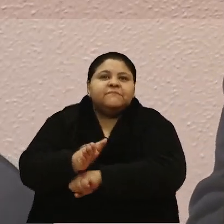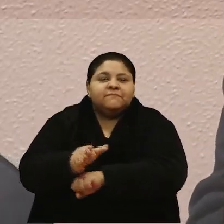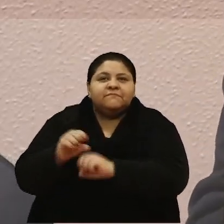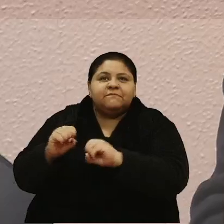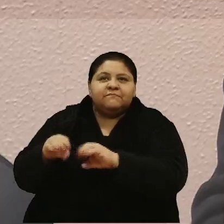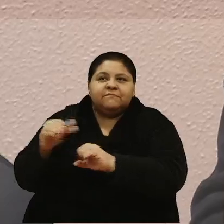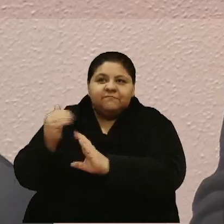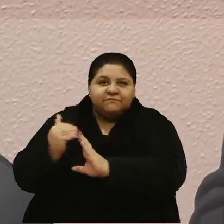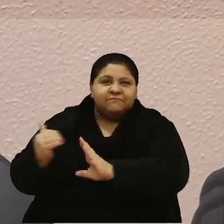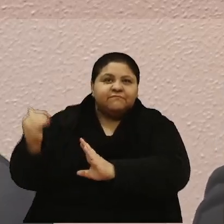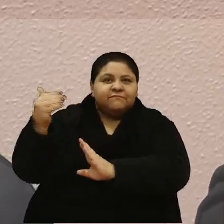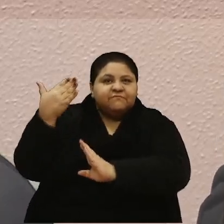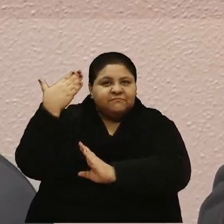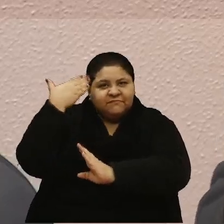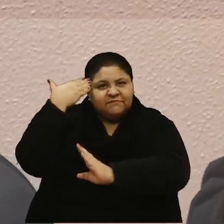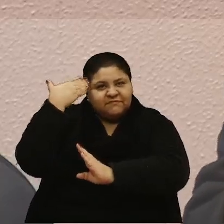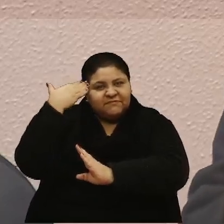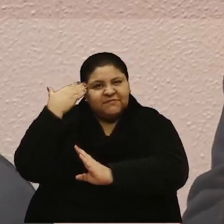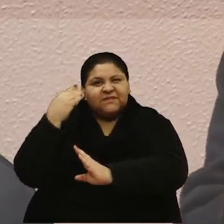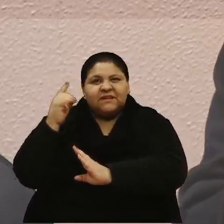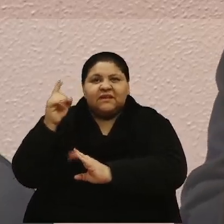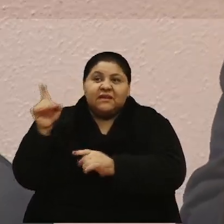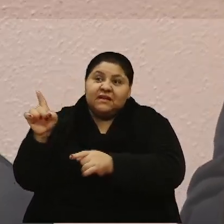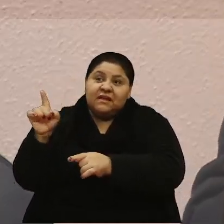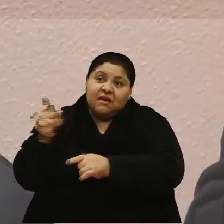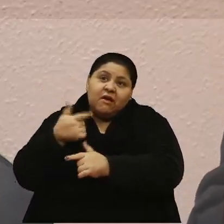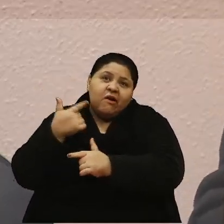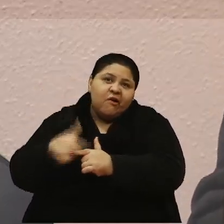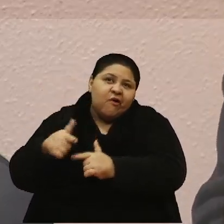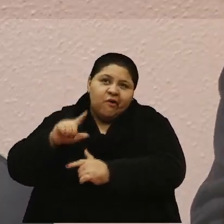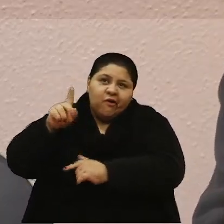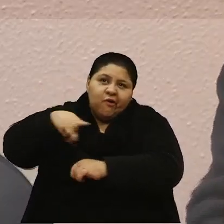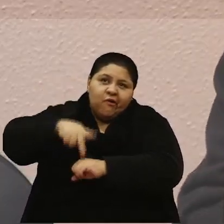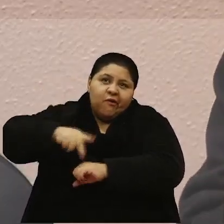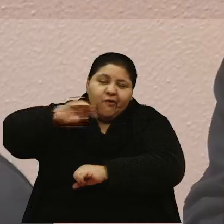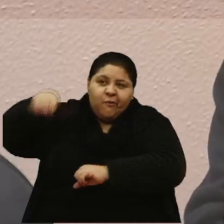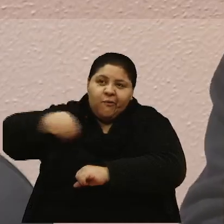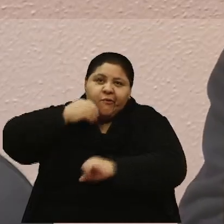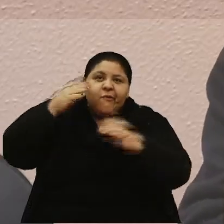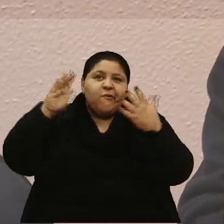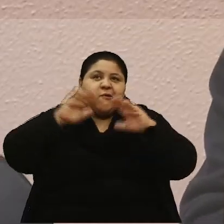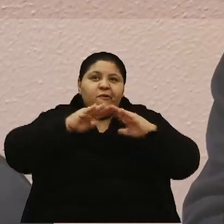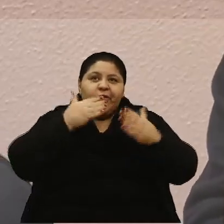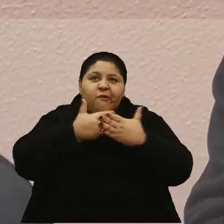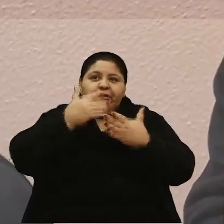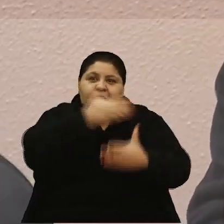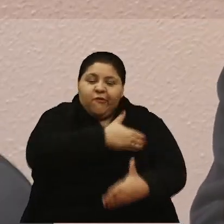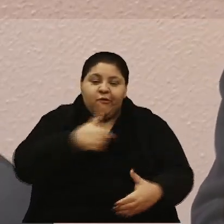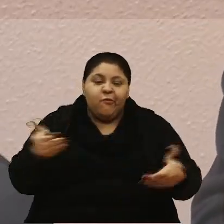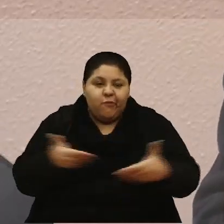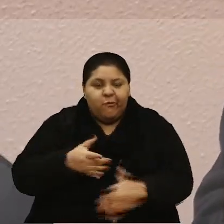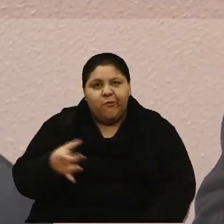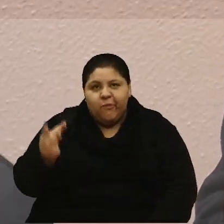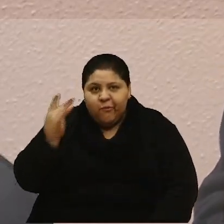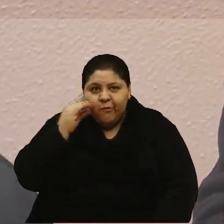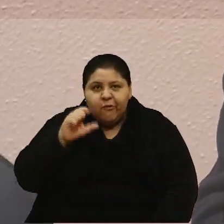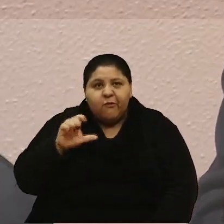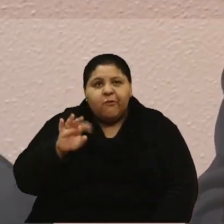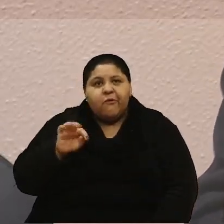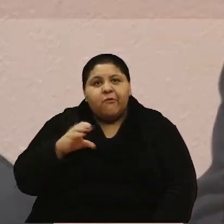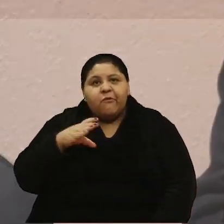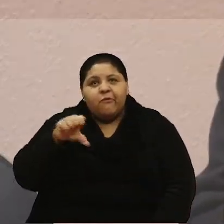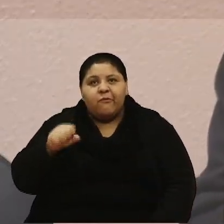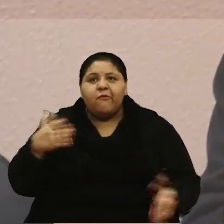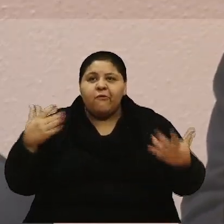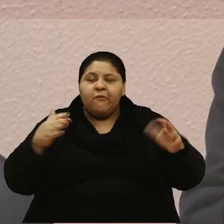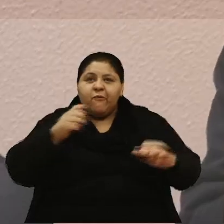educação superior, que nós sabemos que ainda é um paradigma no nosso país. E aproveitando, saudar a escola pública que está aqui presente, o ETECS, parabenizar os